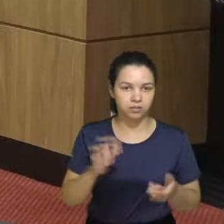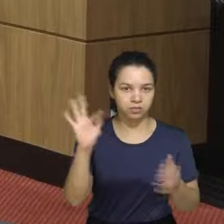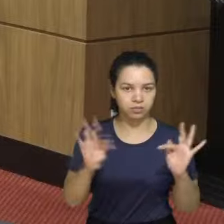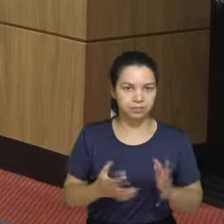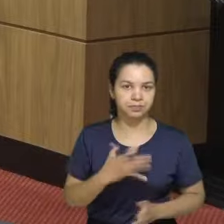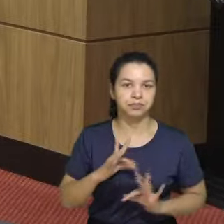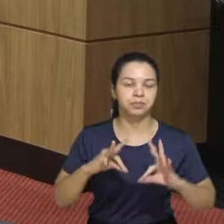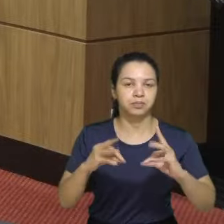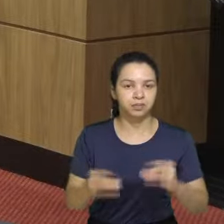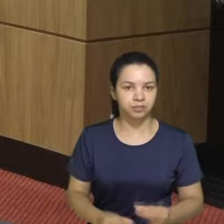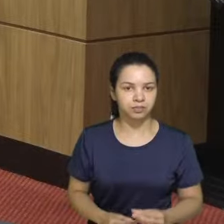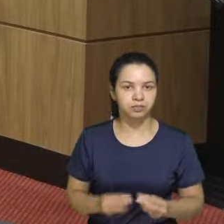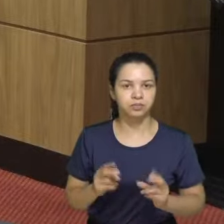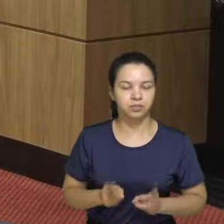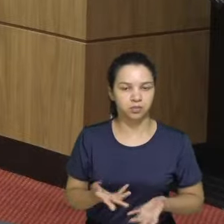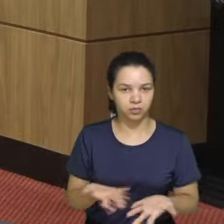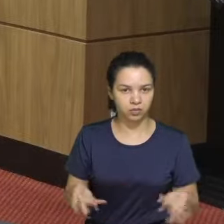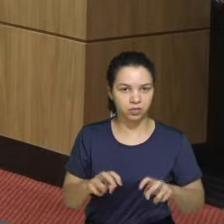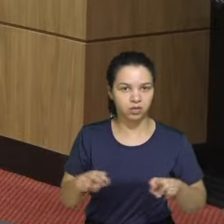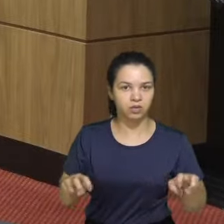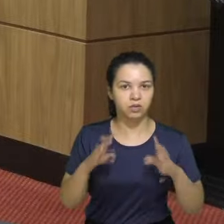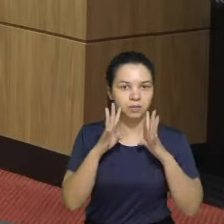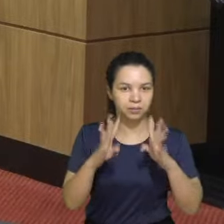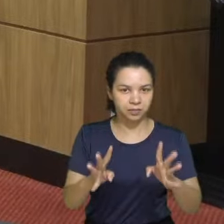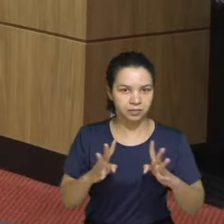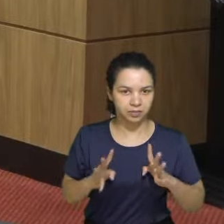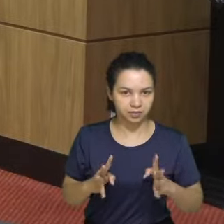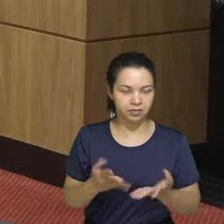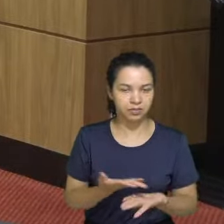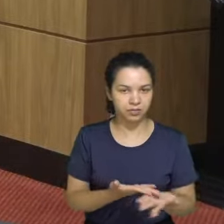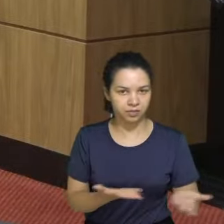todos que atentamente estiveram aqui escutando o